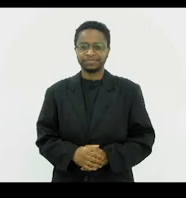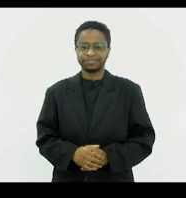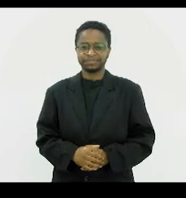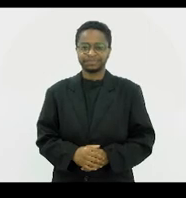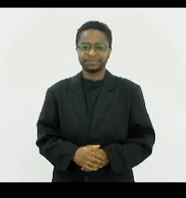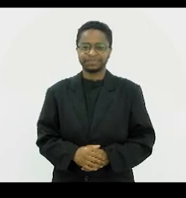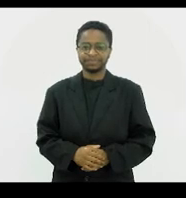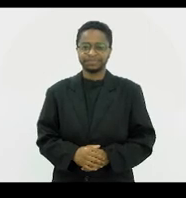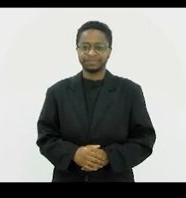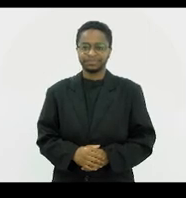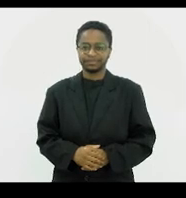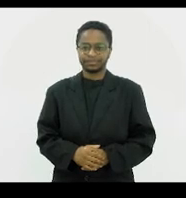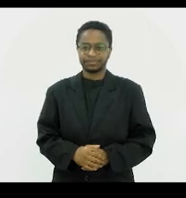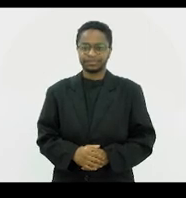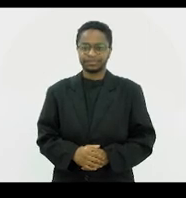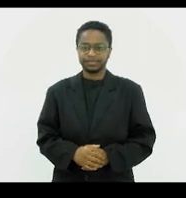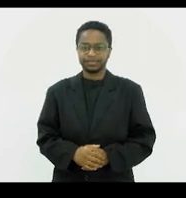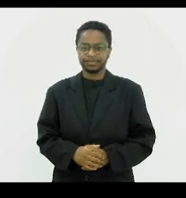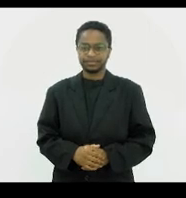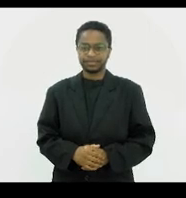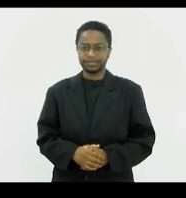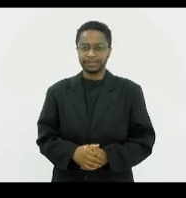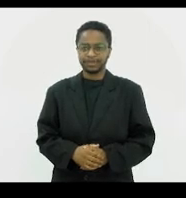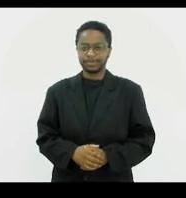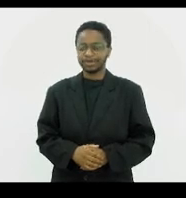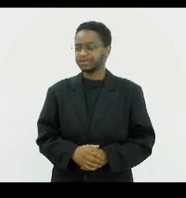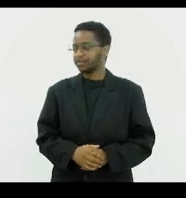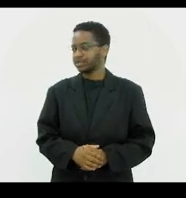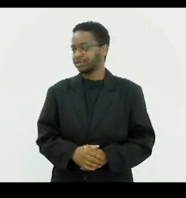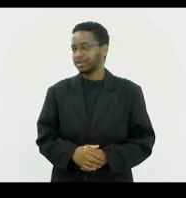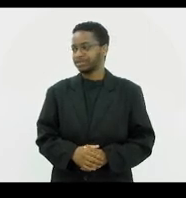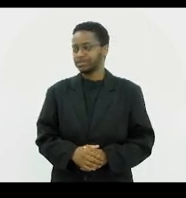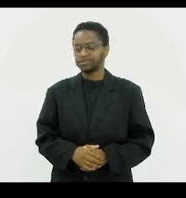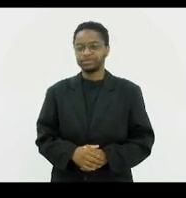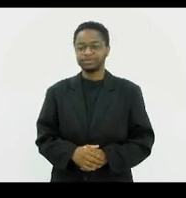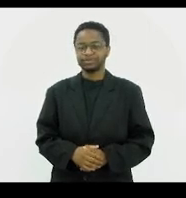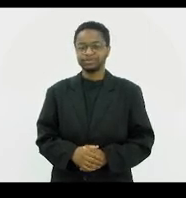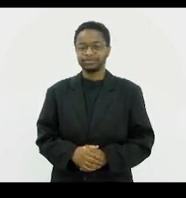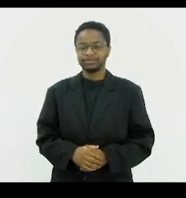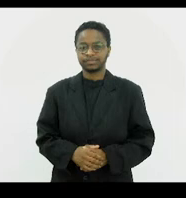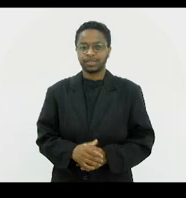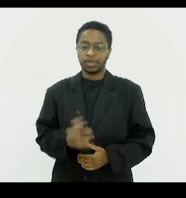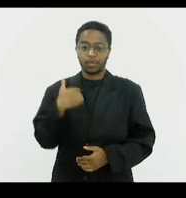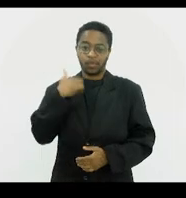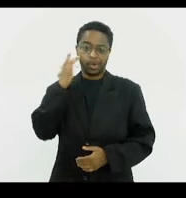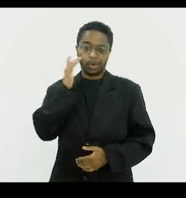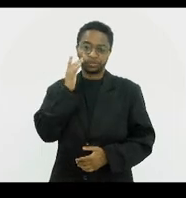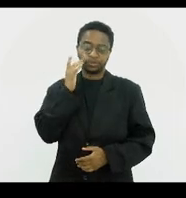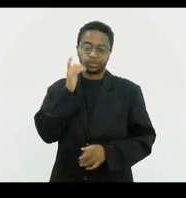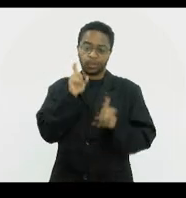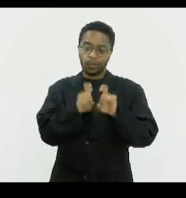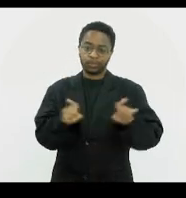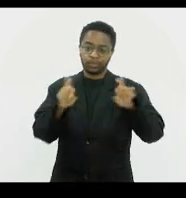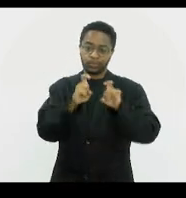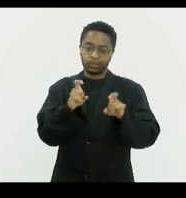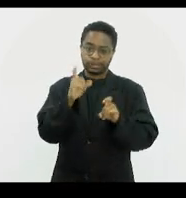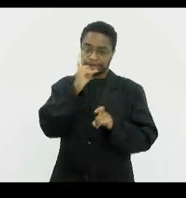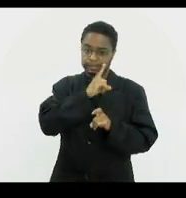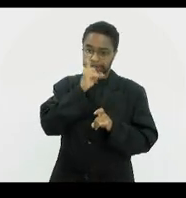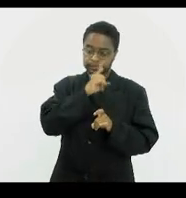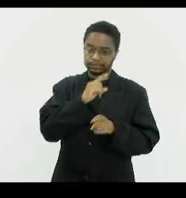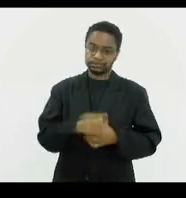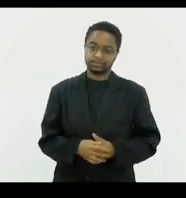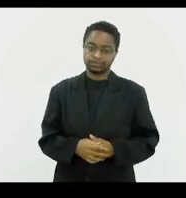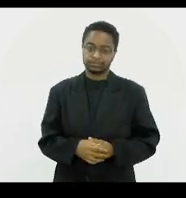queimou. Viu, gente? Acho que apagou o computador. Nossa, deu um raio aqui. Olha só, devido